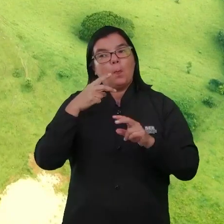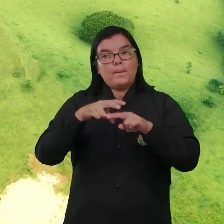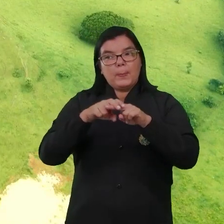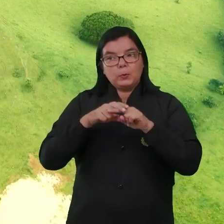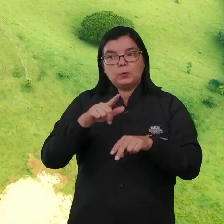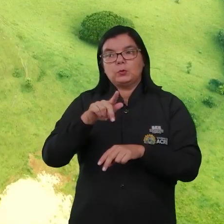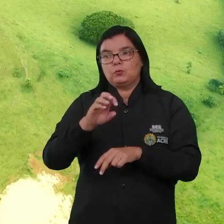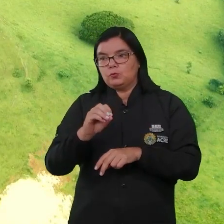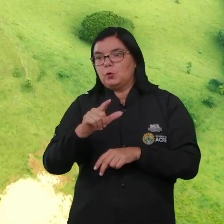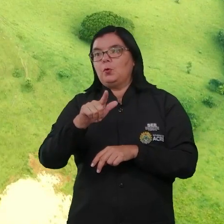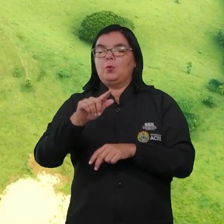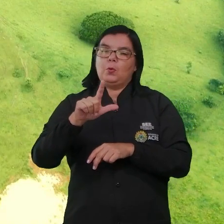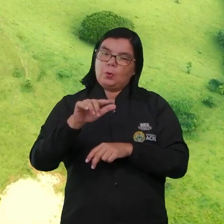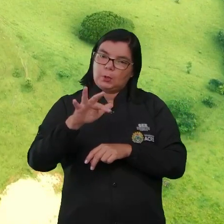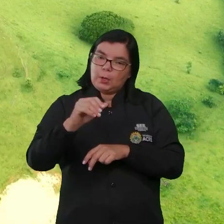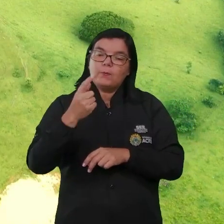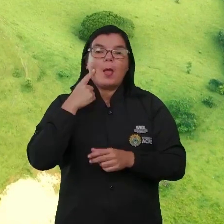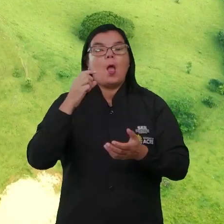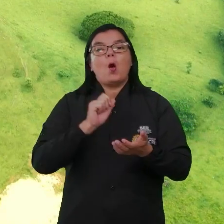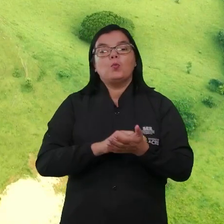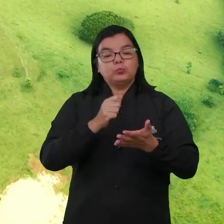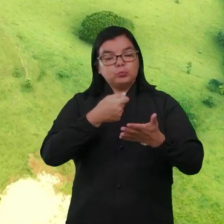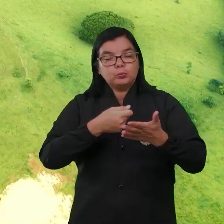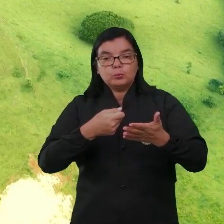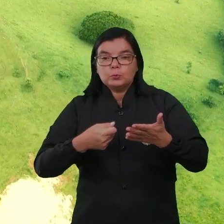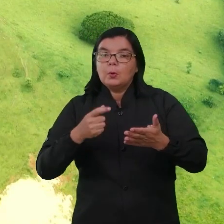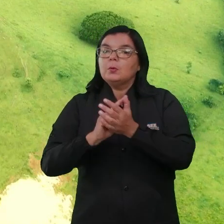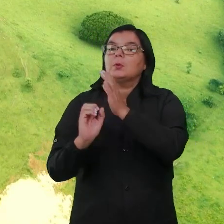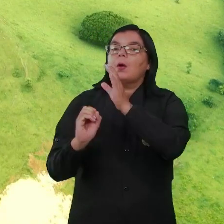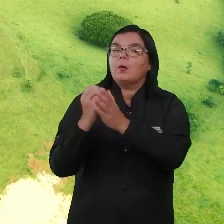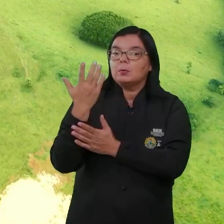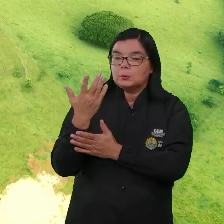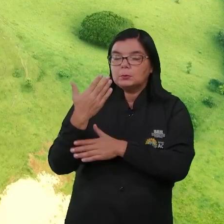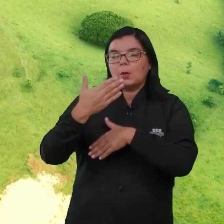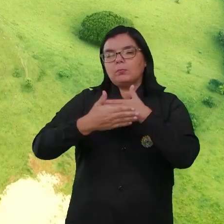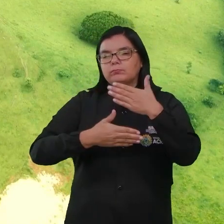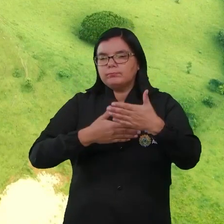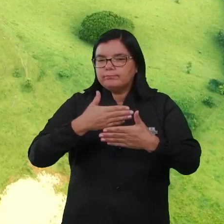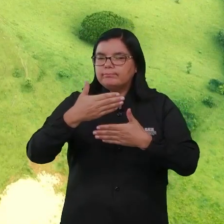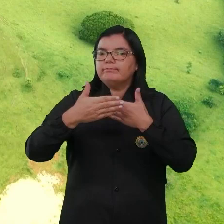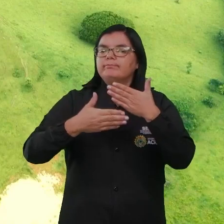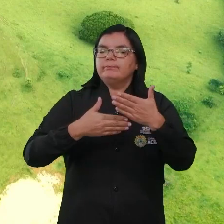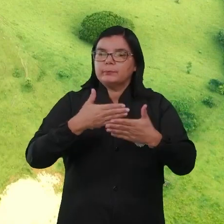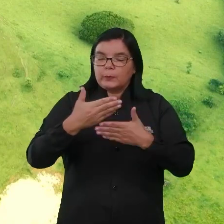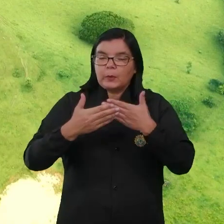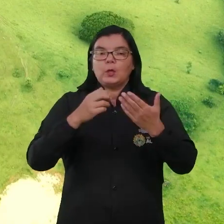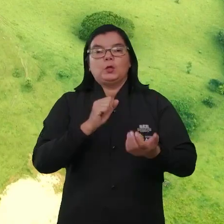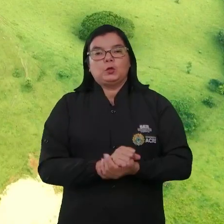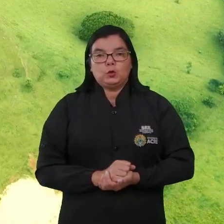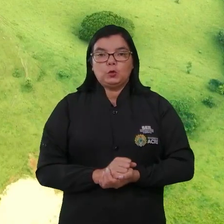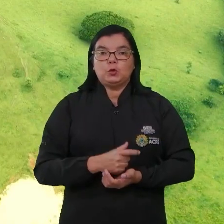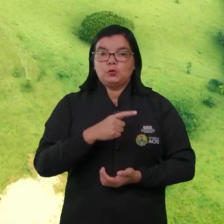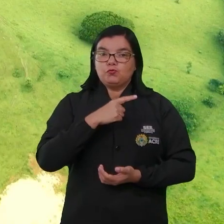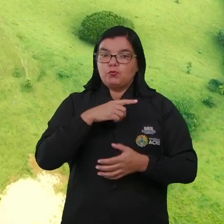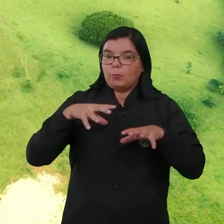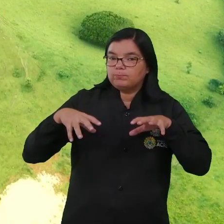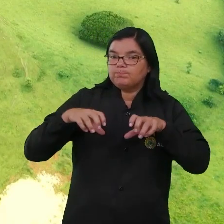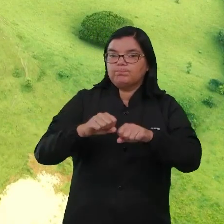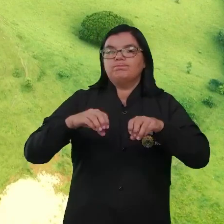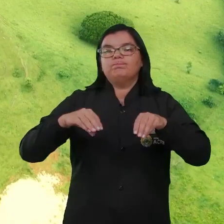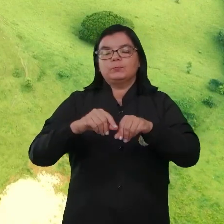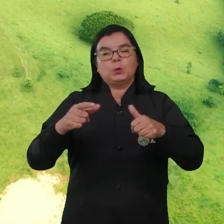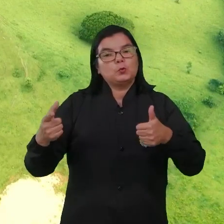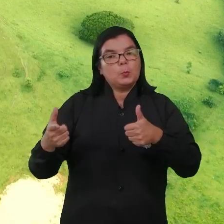eles são aí um registro da história que aconteceu ao longo aí do processo de ocupação